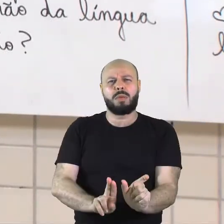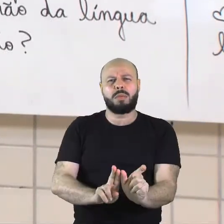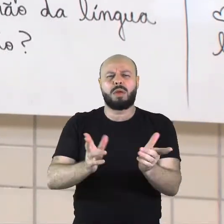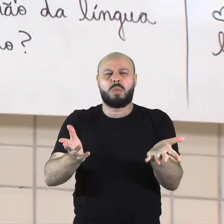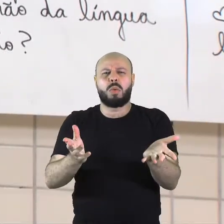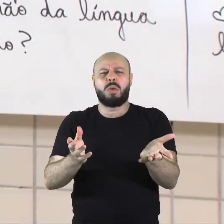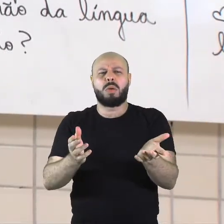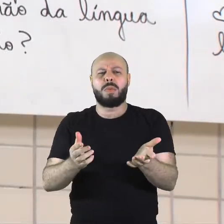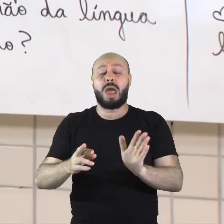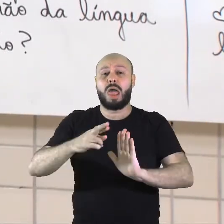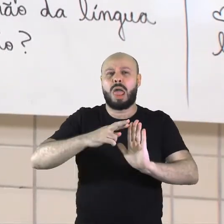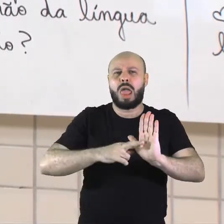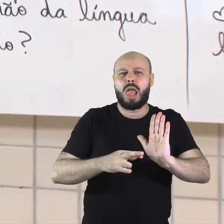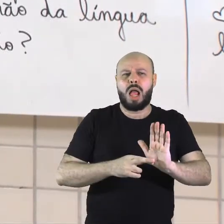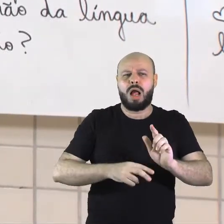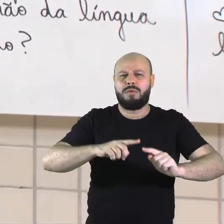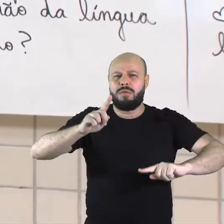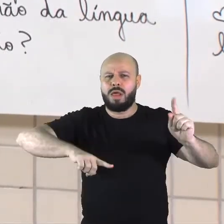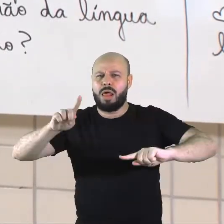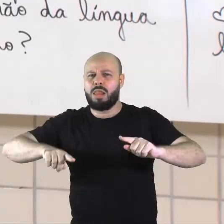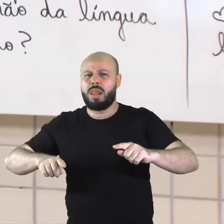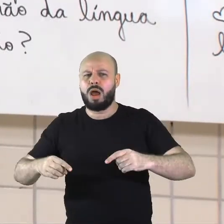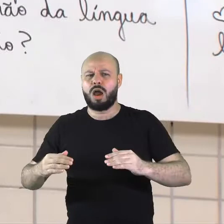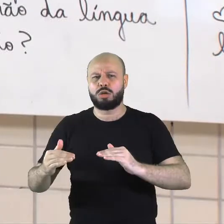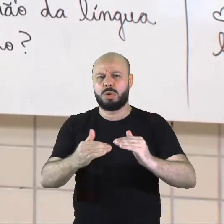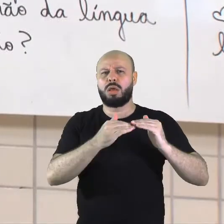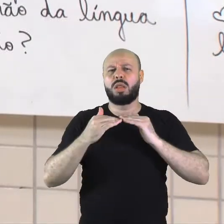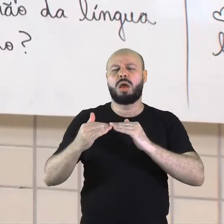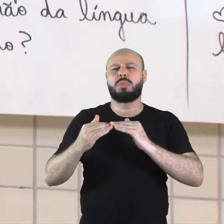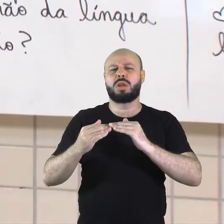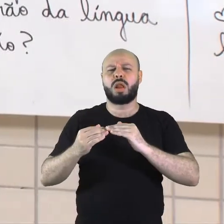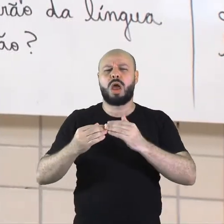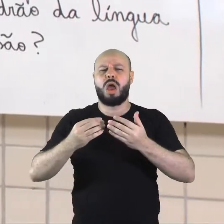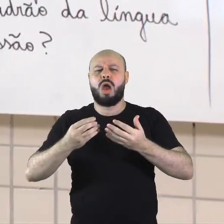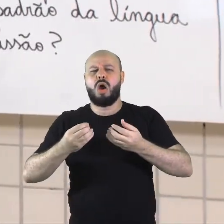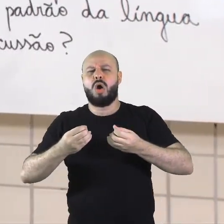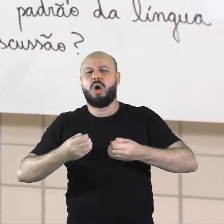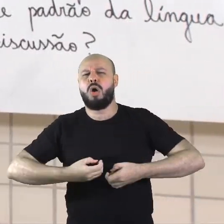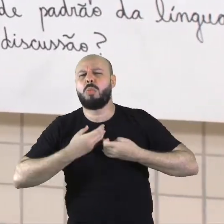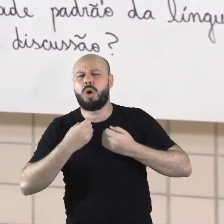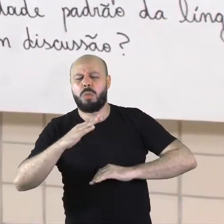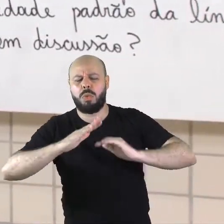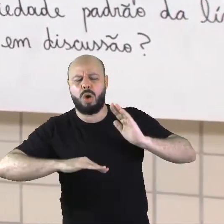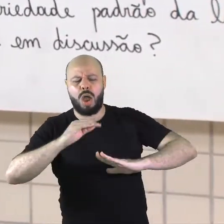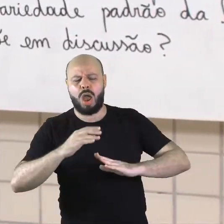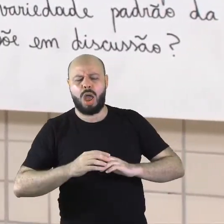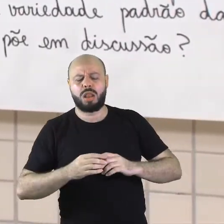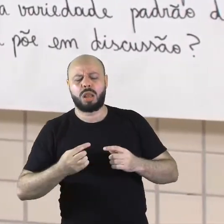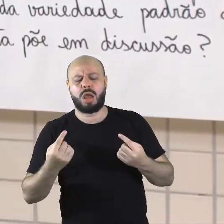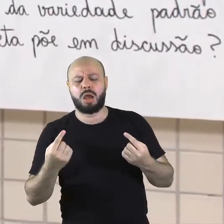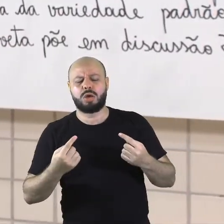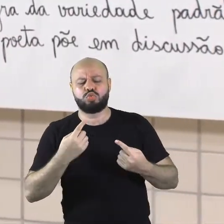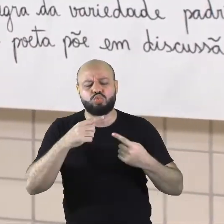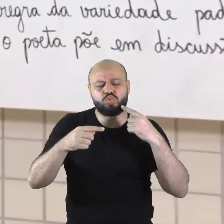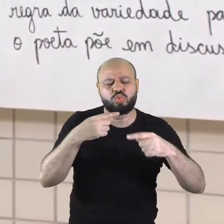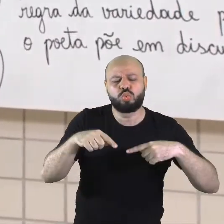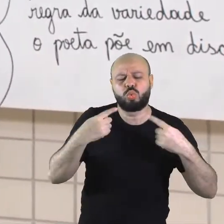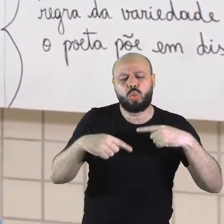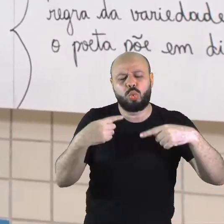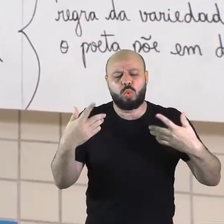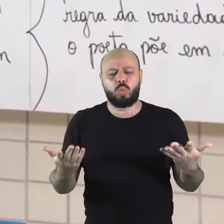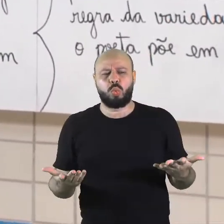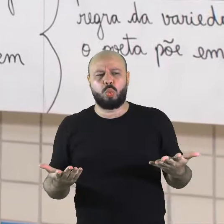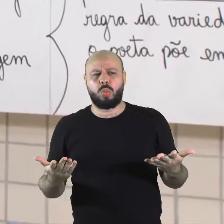variedade padrão da língua o poeta põe em discussão? Então, como nós vimos bem, o título já é